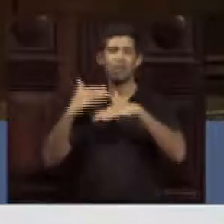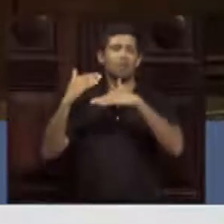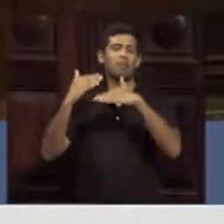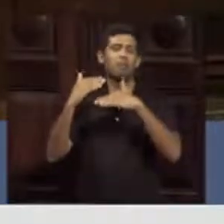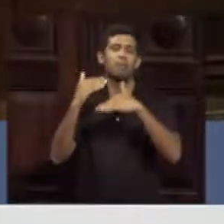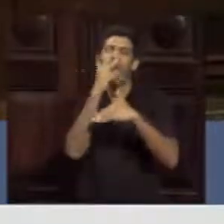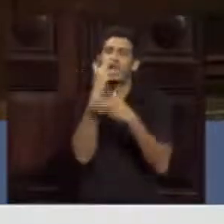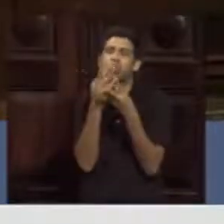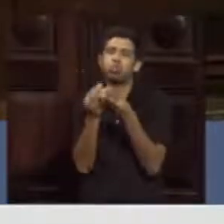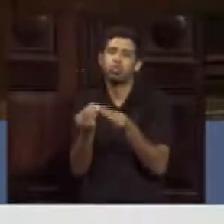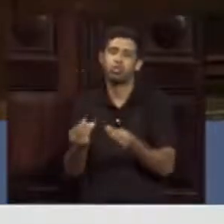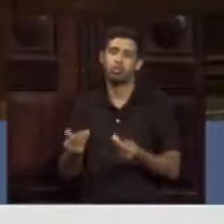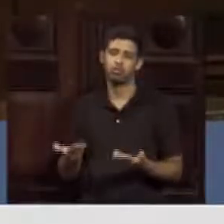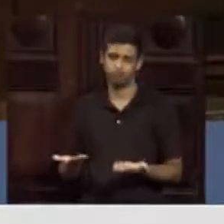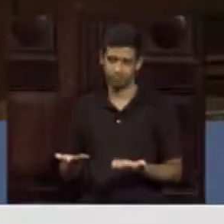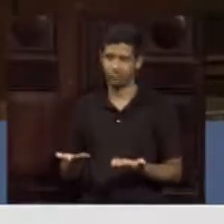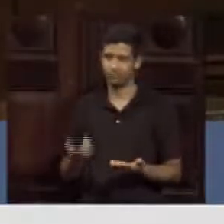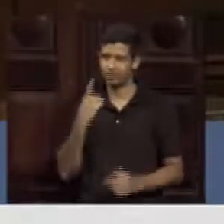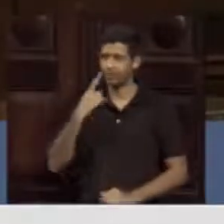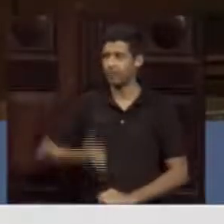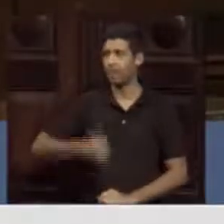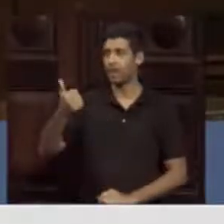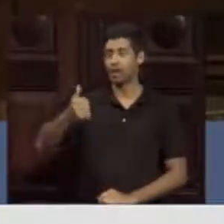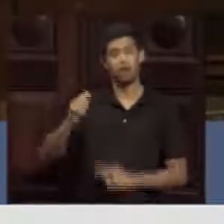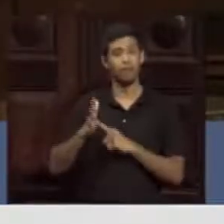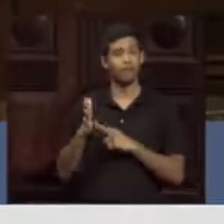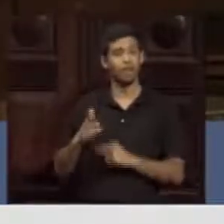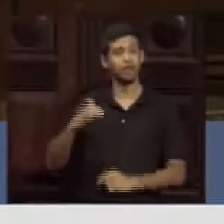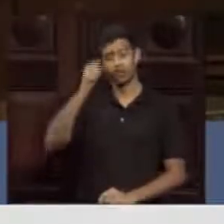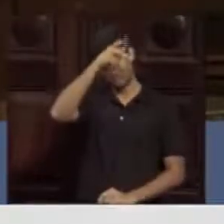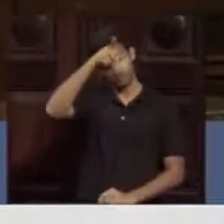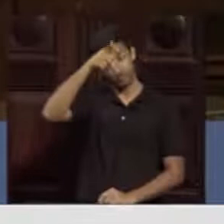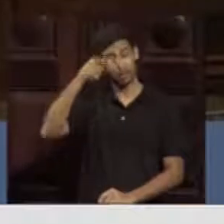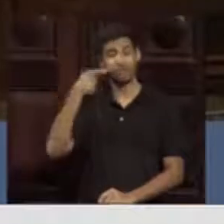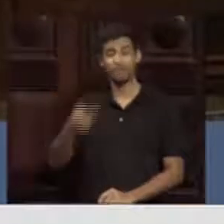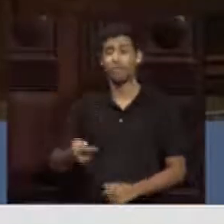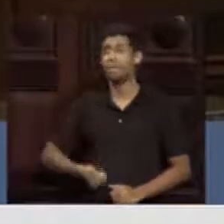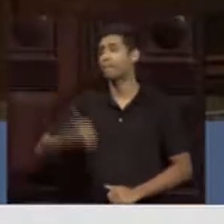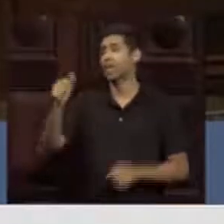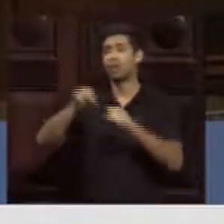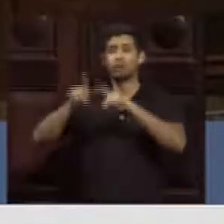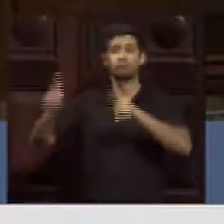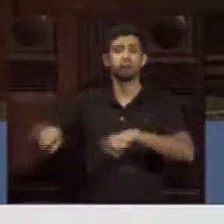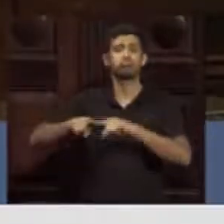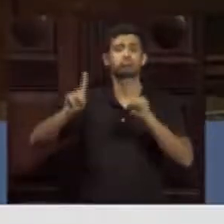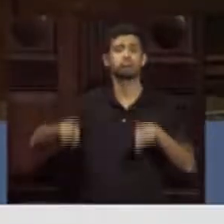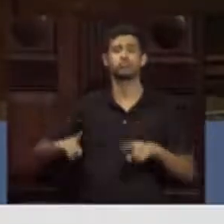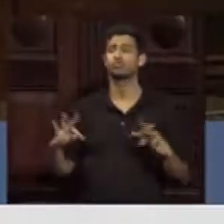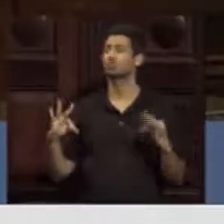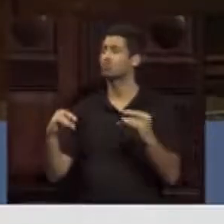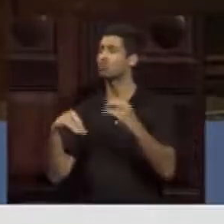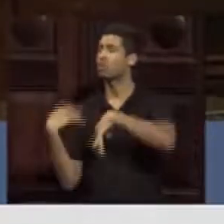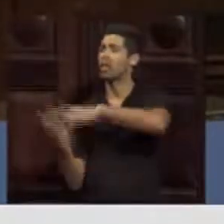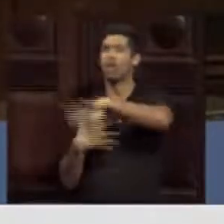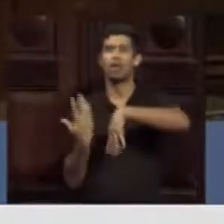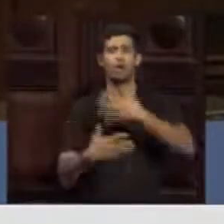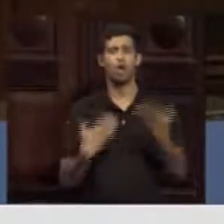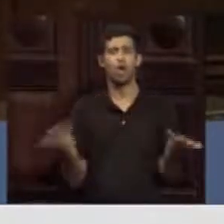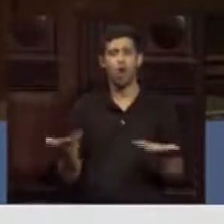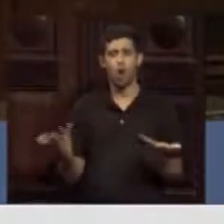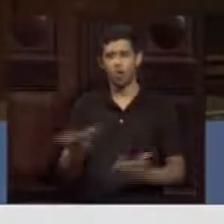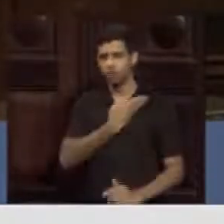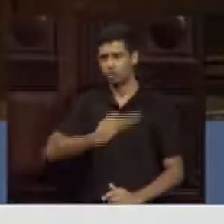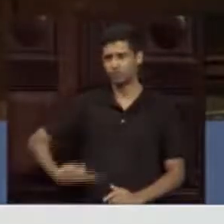esfacelada. A melhor máquina pública, com os melhores servidores, está desgovernada. Hoje não existe